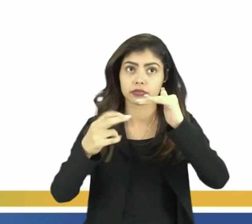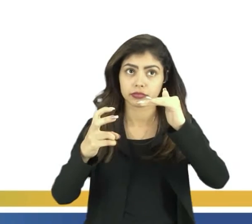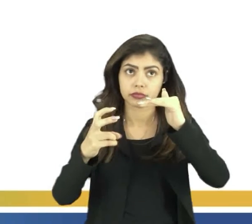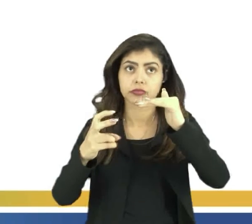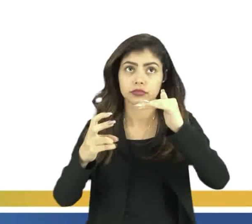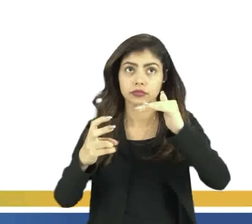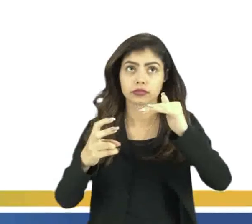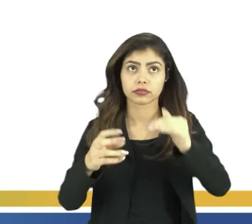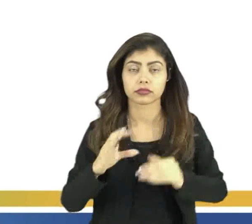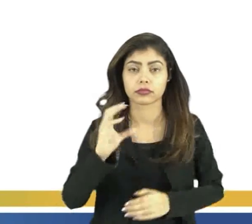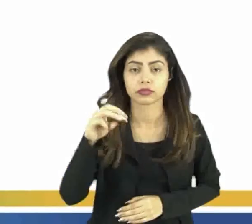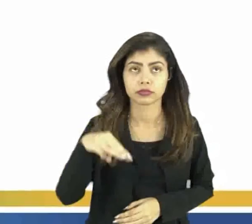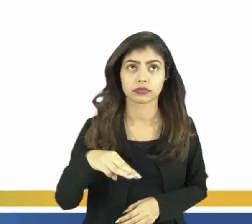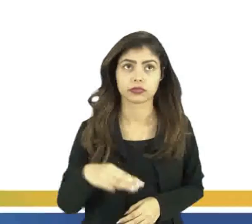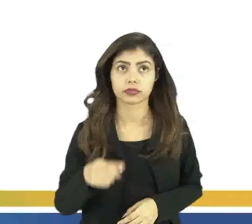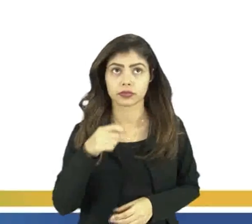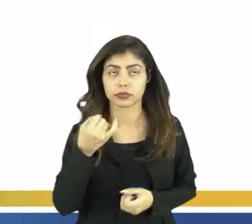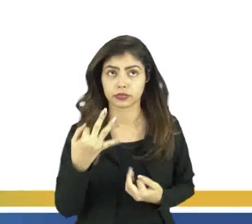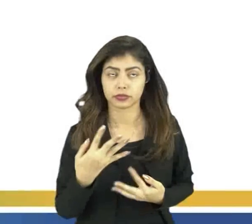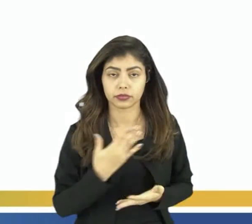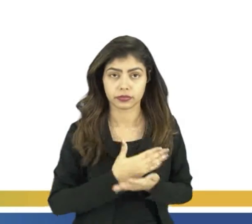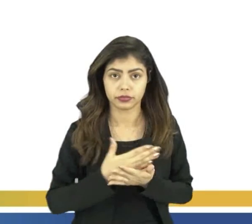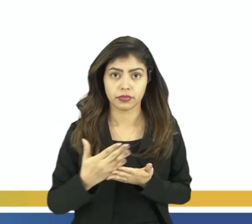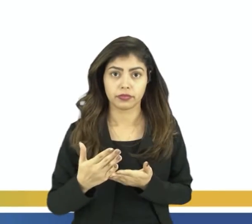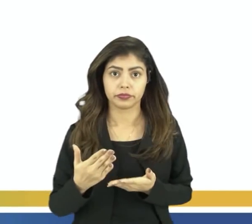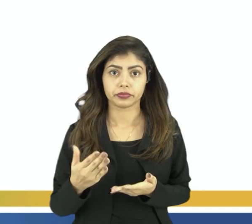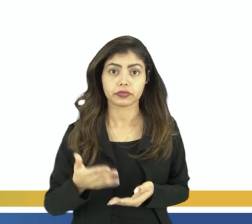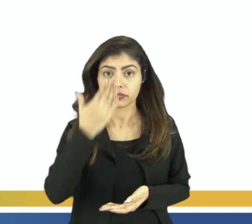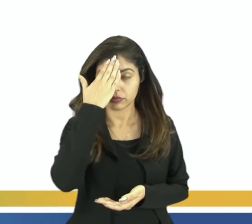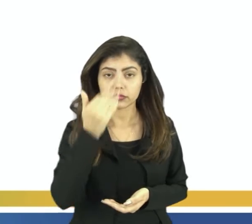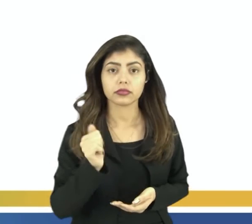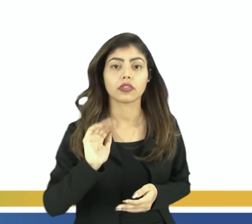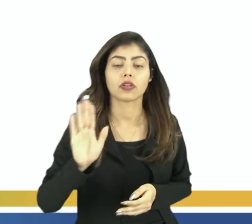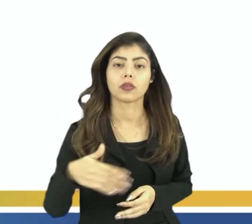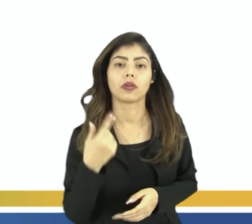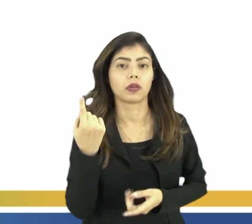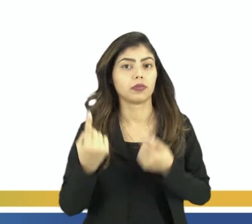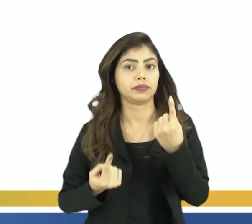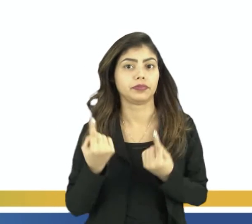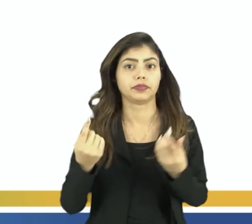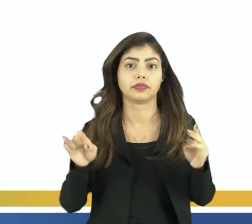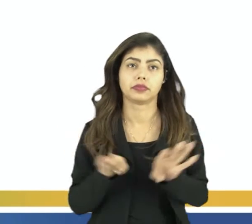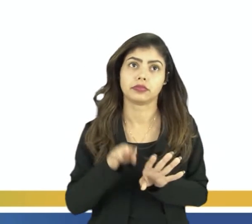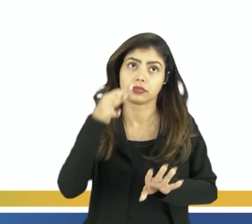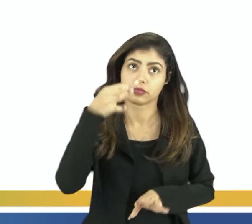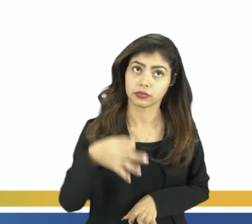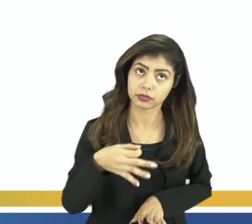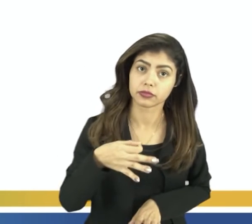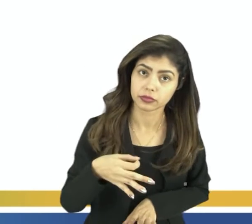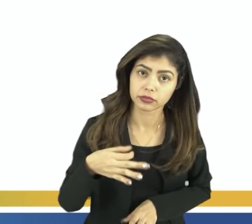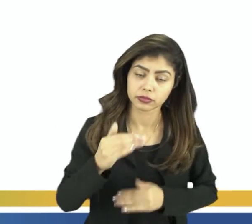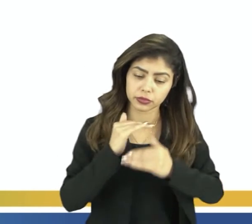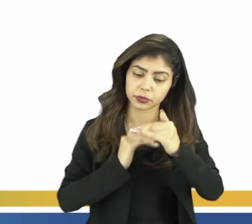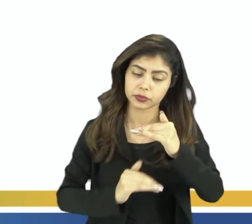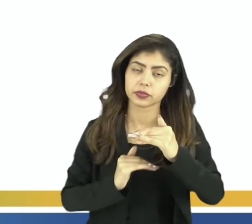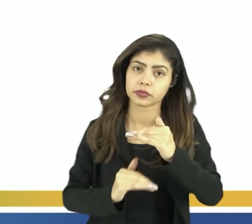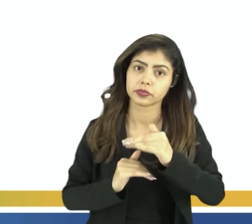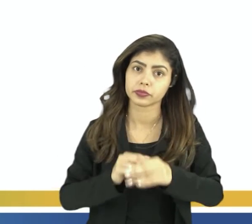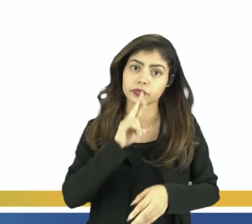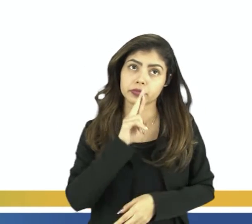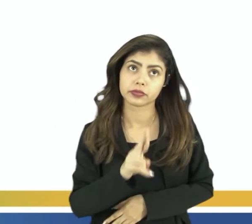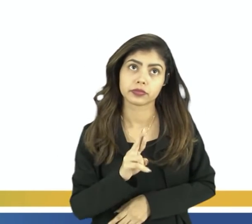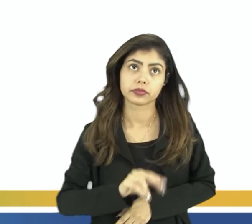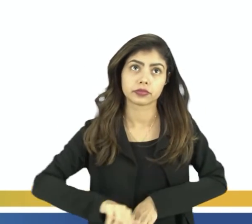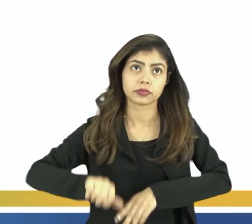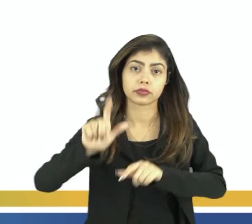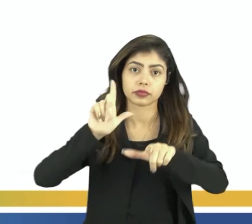centímetros. Como estava falando, né, na pergunta no início, ele queria saber qual dessas alternativas seria a resposta se abaixou. Nós temos aí